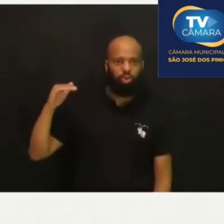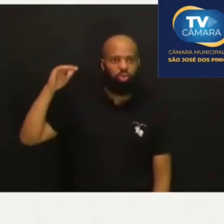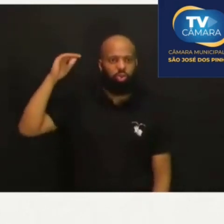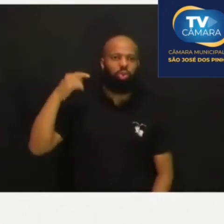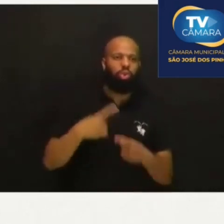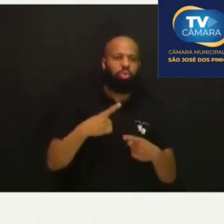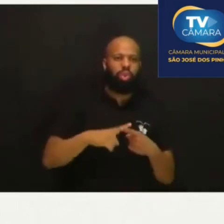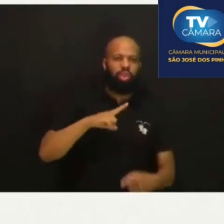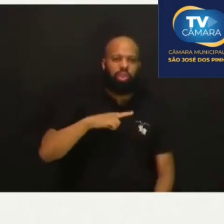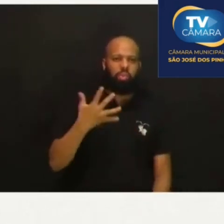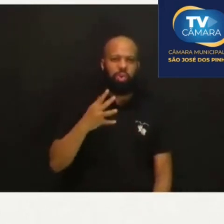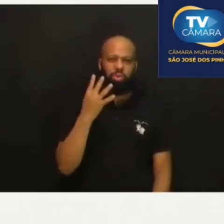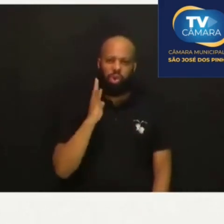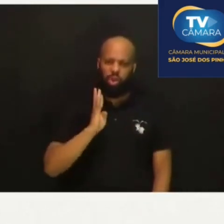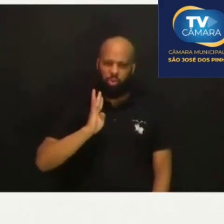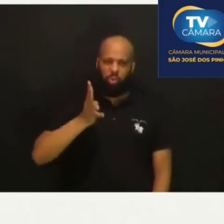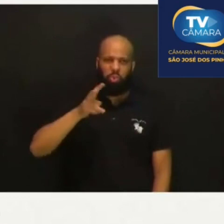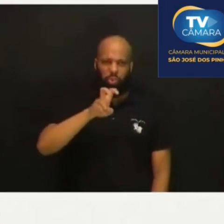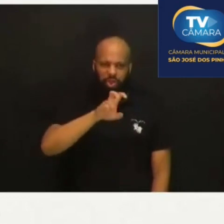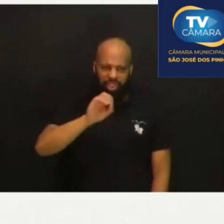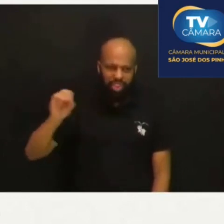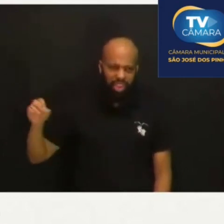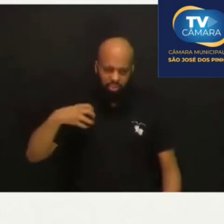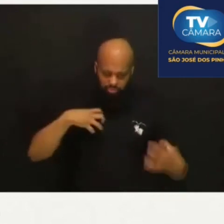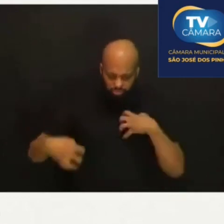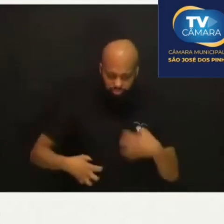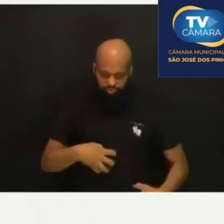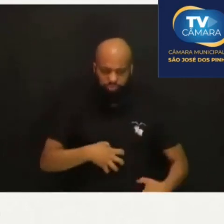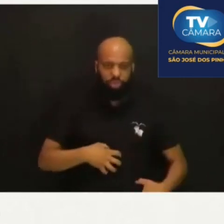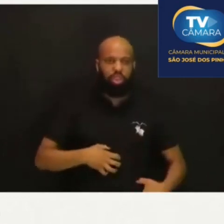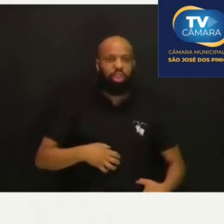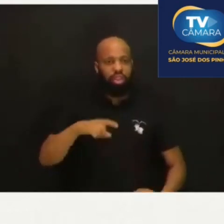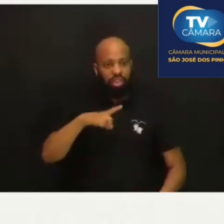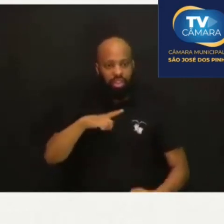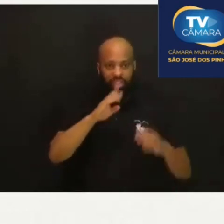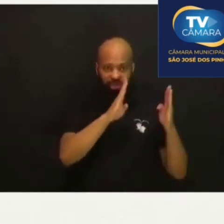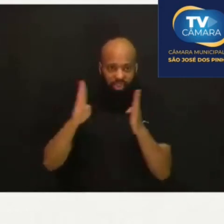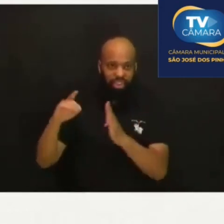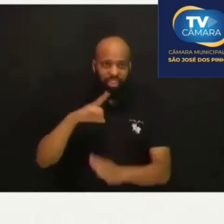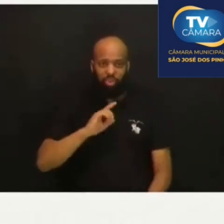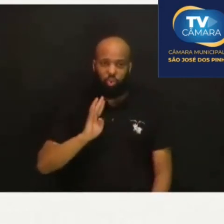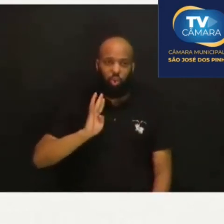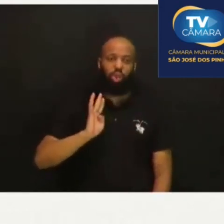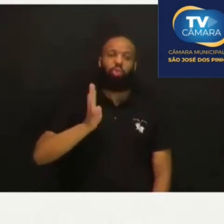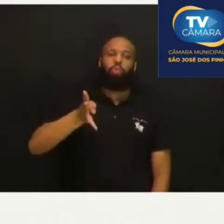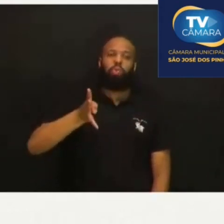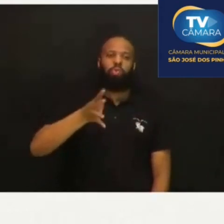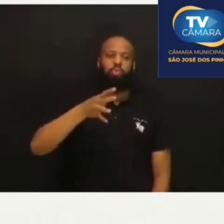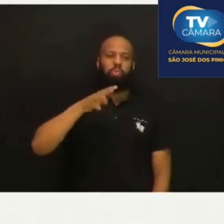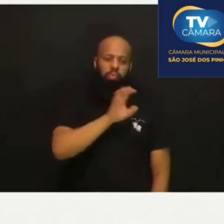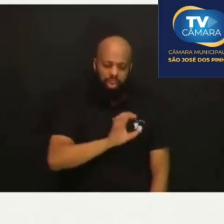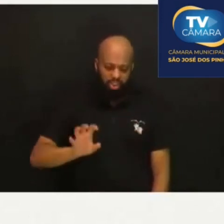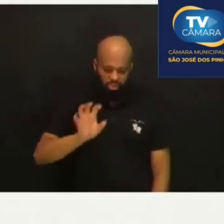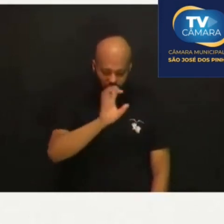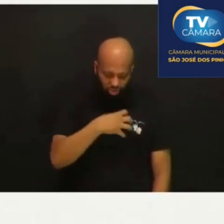média, 4.500 partes de corpo, tá? Nesta fase, ele já tem 4.000 partes formadas. Nós